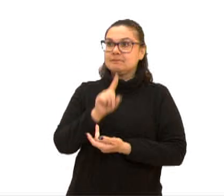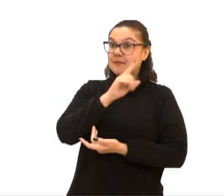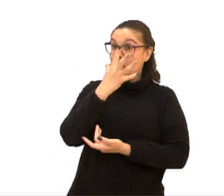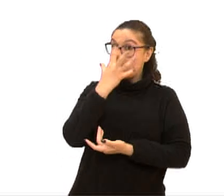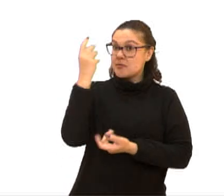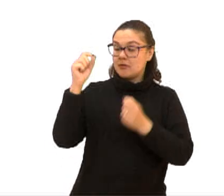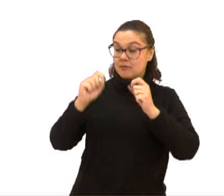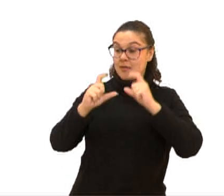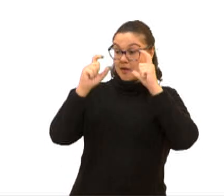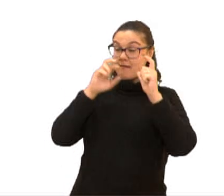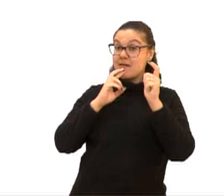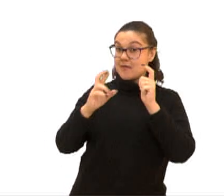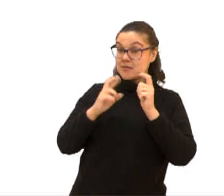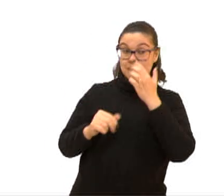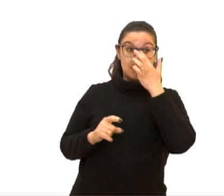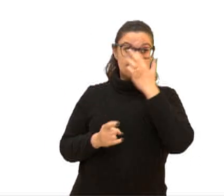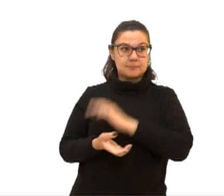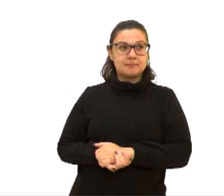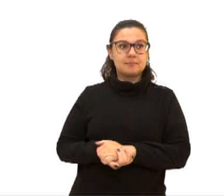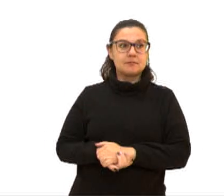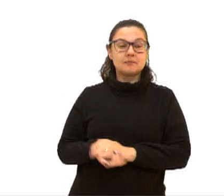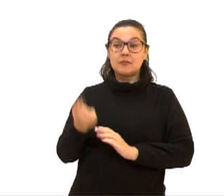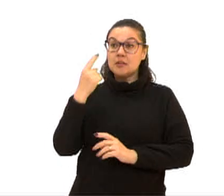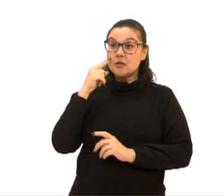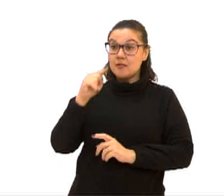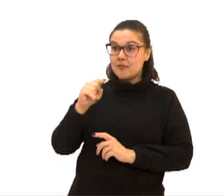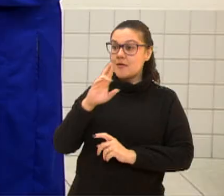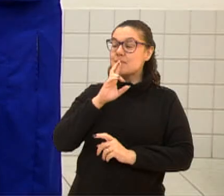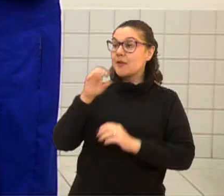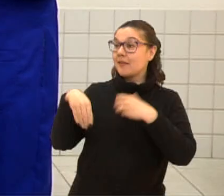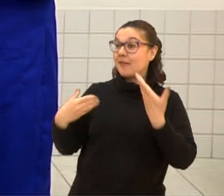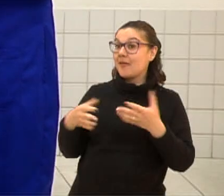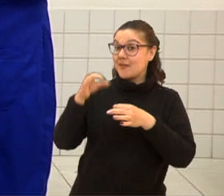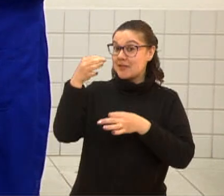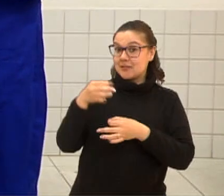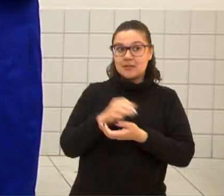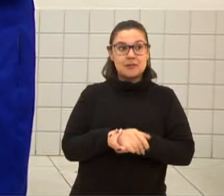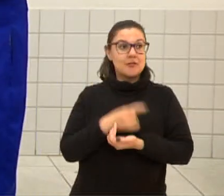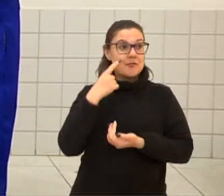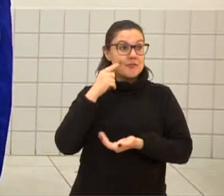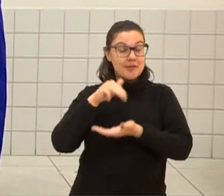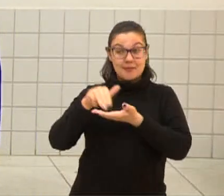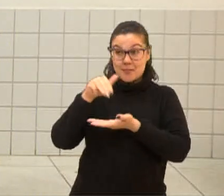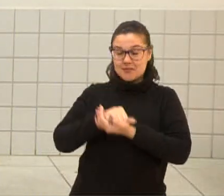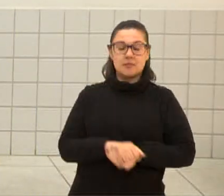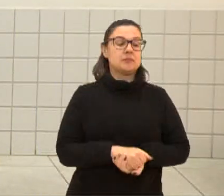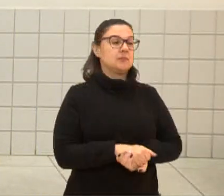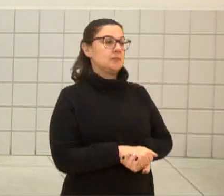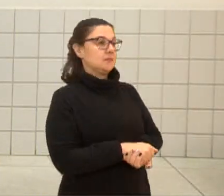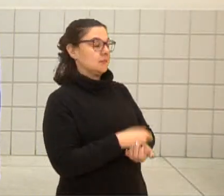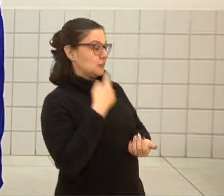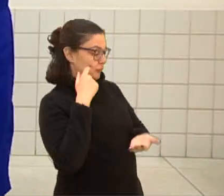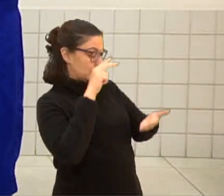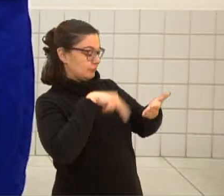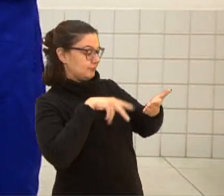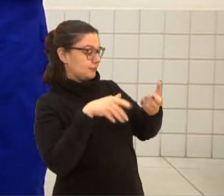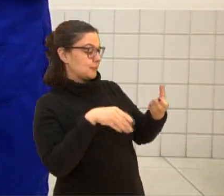esqueçam, fiquem atentos e respondam o nosso quiz. Vamos ver quem vai acertar. Veja se tem mensagens, Bruno. Tô vendo